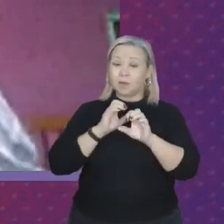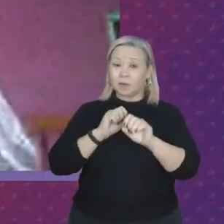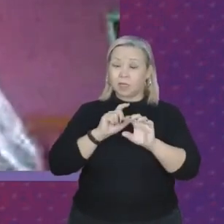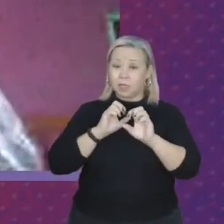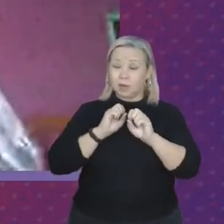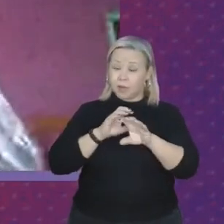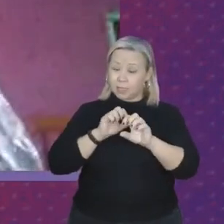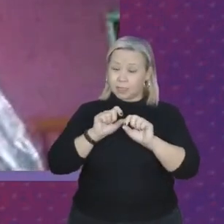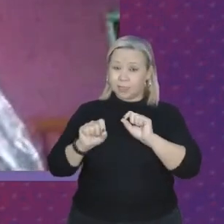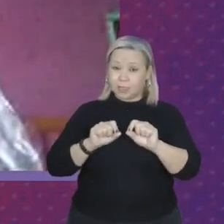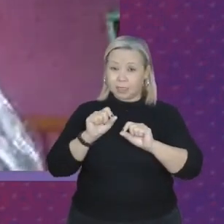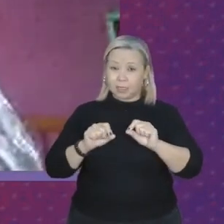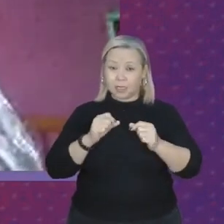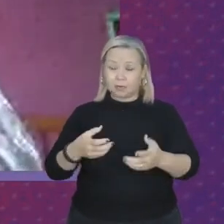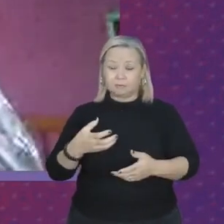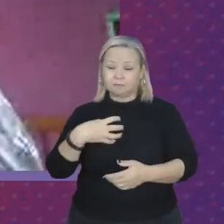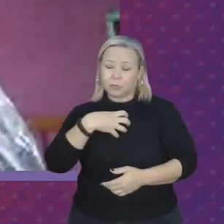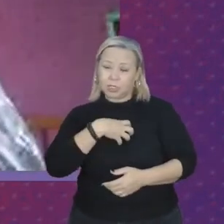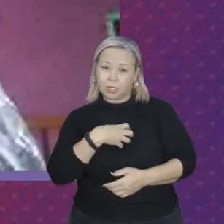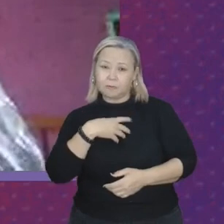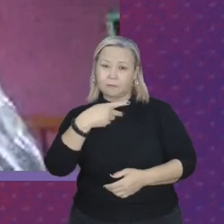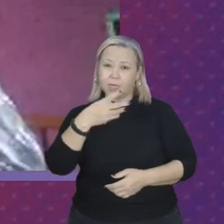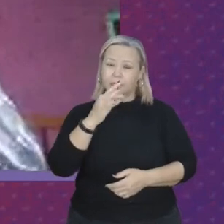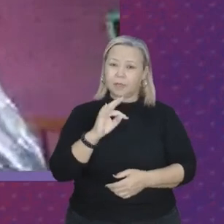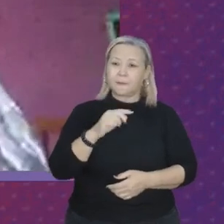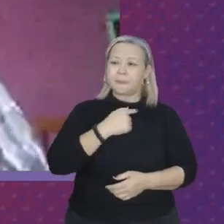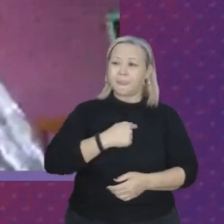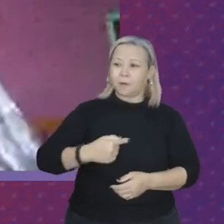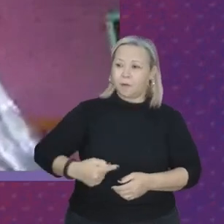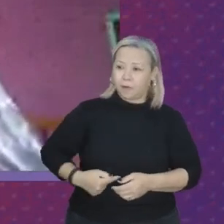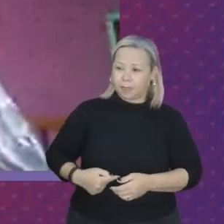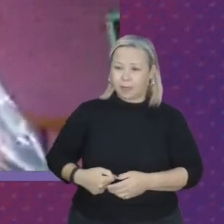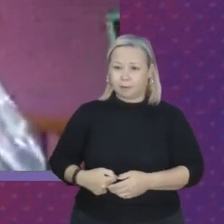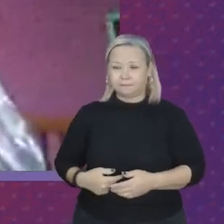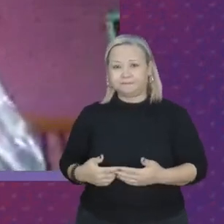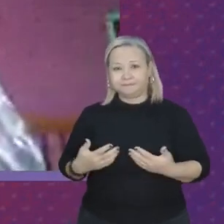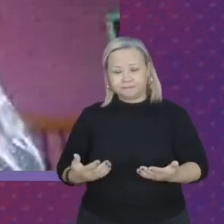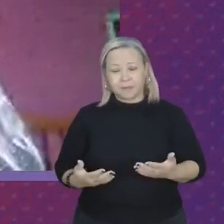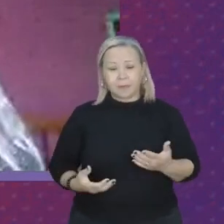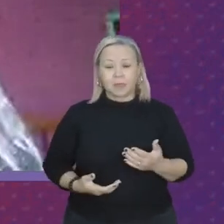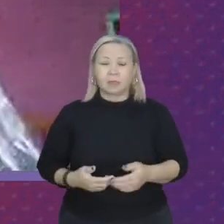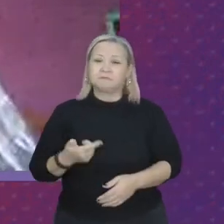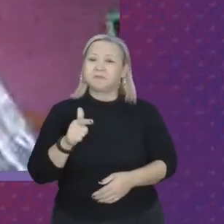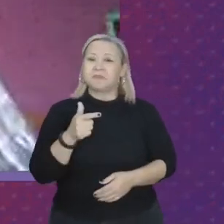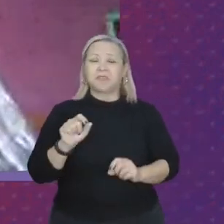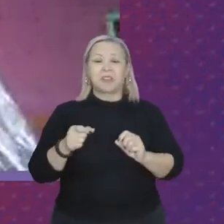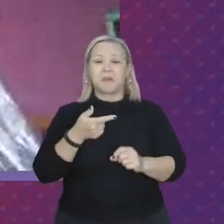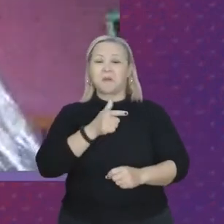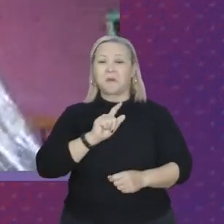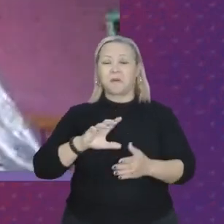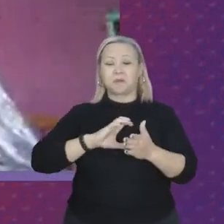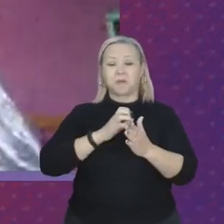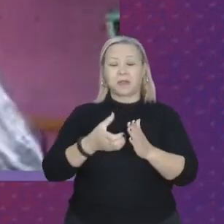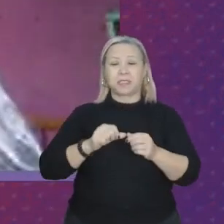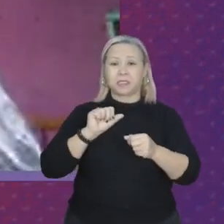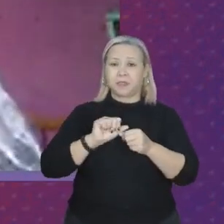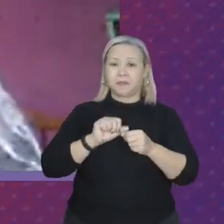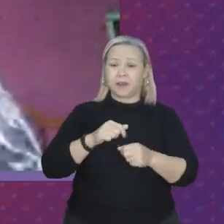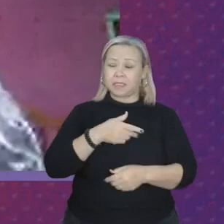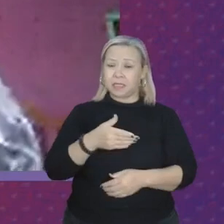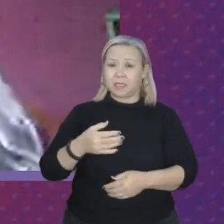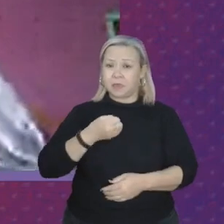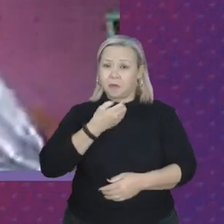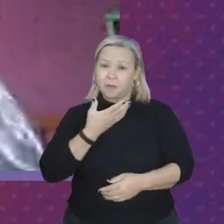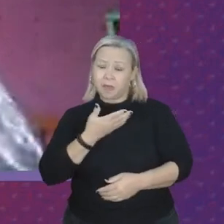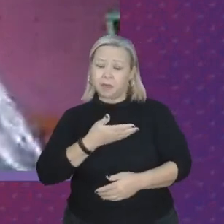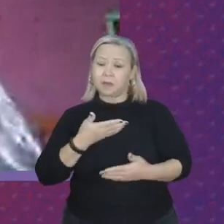país, não existe gestor de outro partido ou outros partidos que façam isso tão bem quanto a gente, porque a